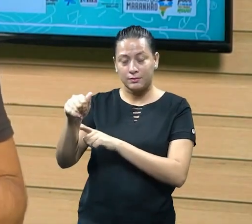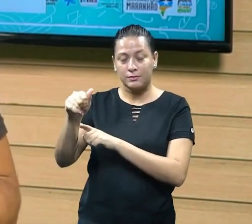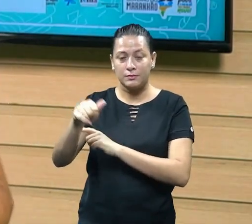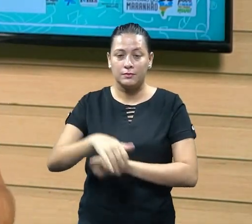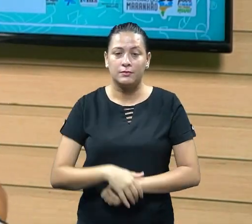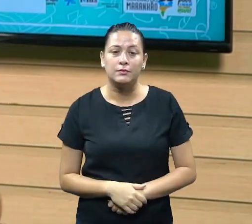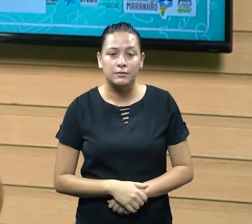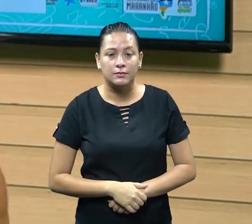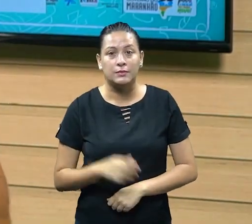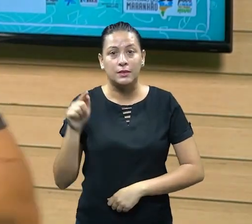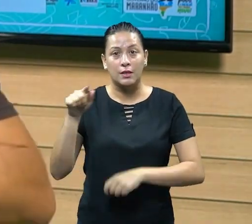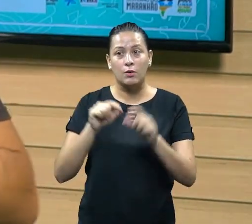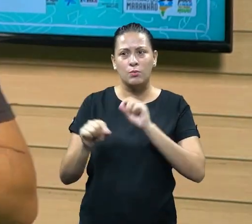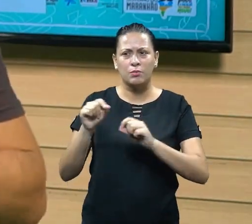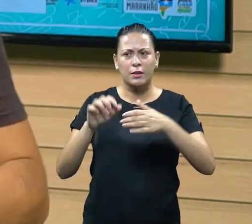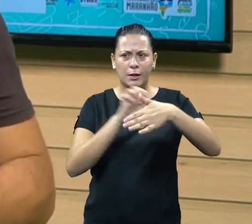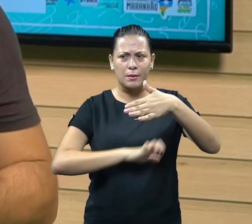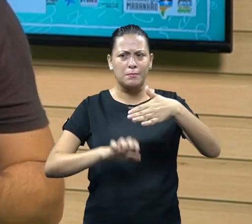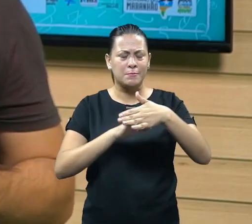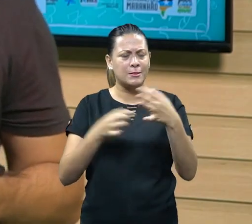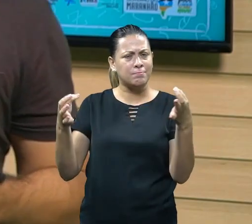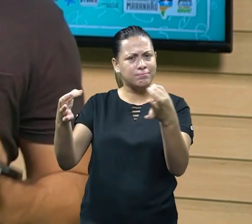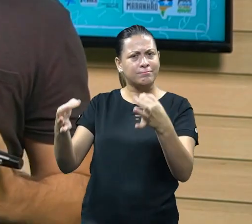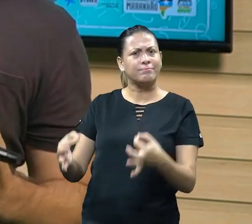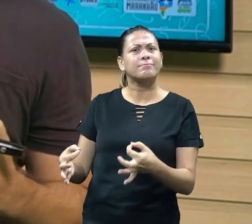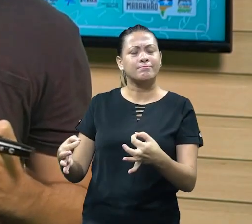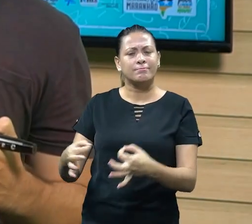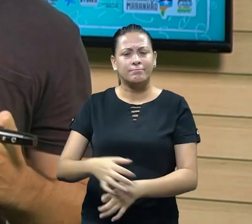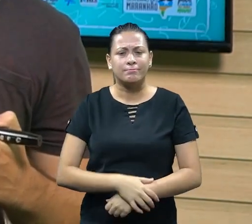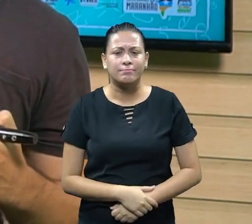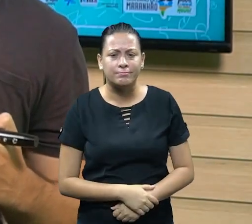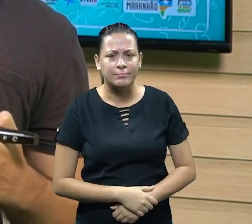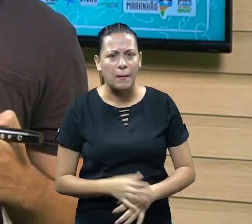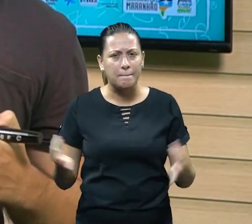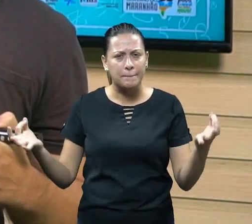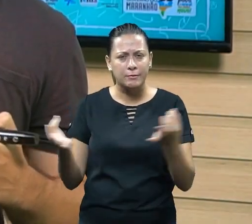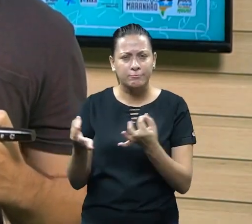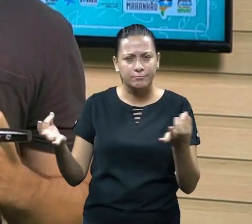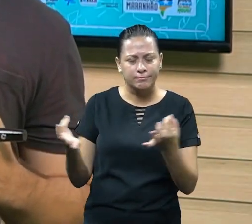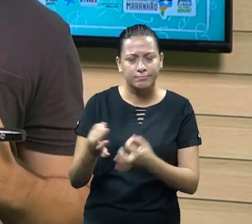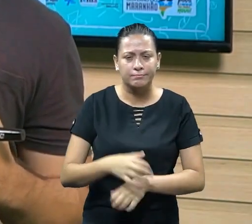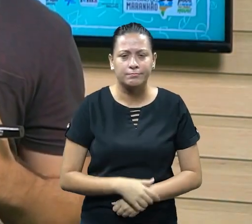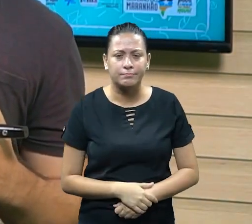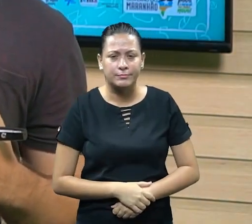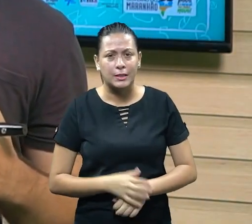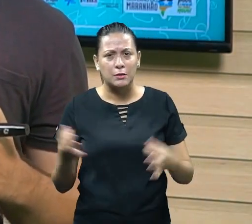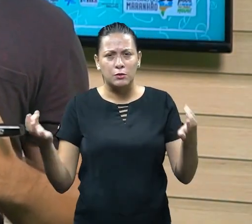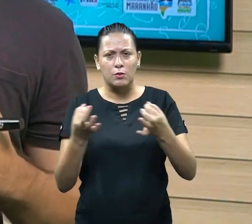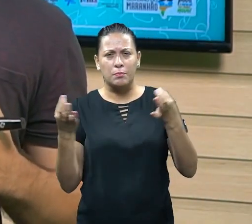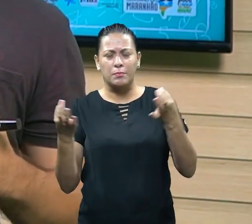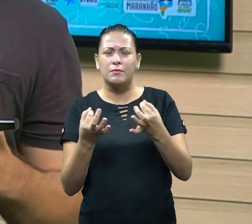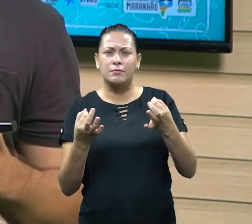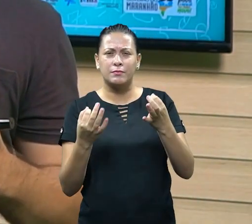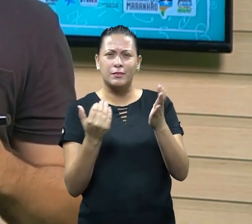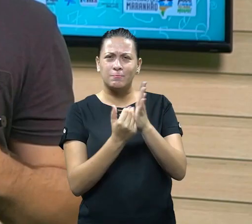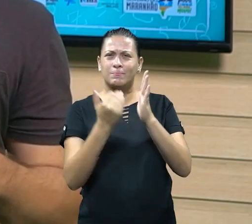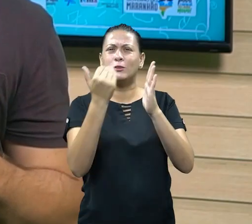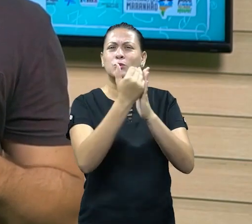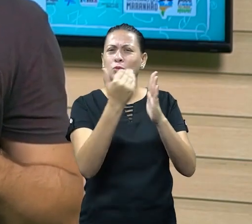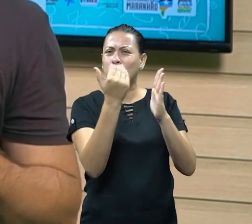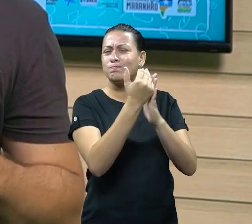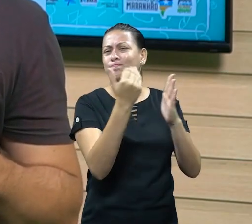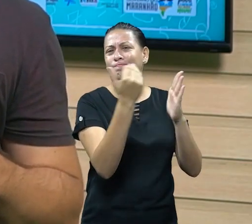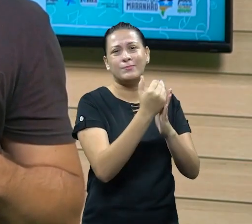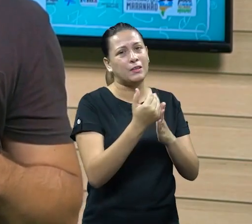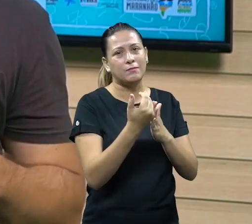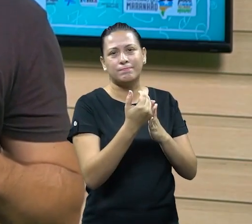empresa é excelente seria dizer que ela é perfeita. E na minha visão, algo que é excelente, algo que é perfeito, tu não pode mais subir. Né? Tu